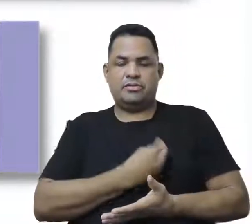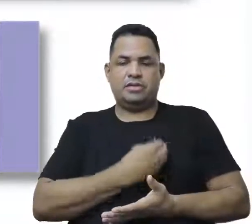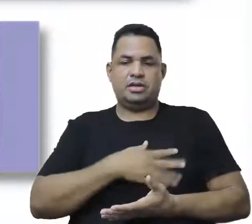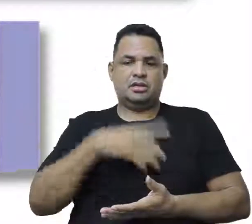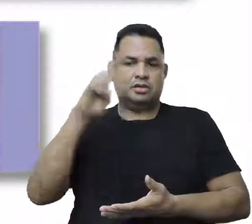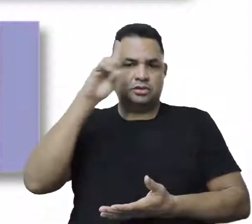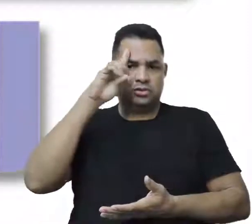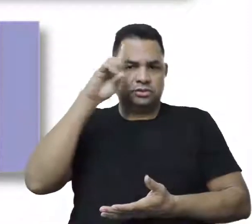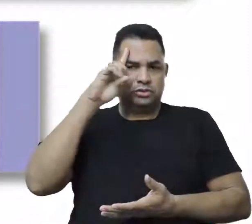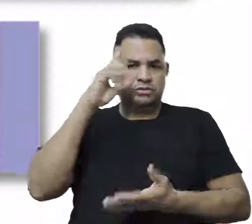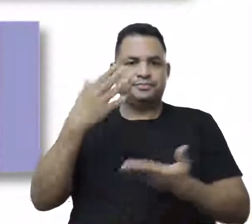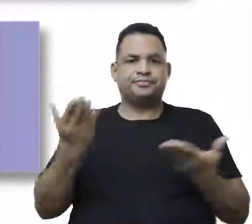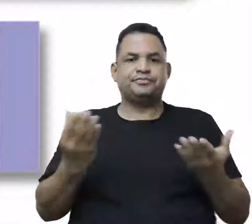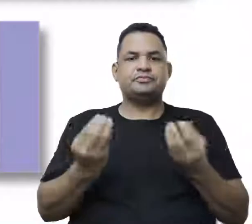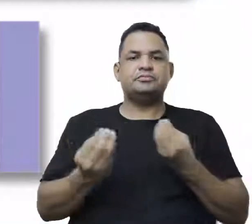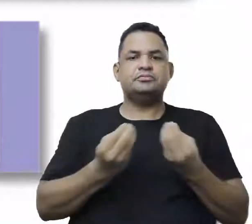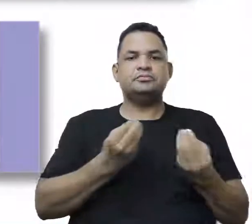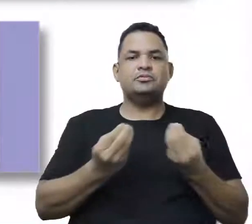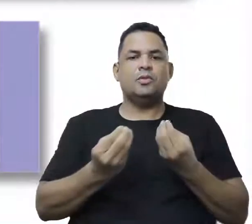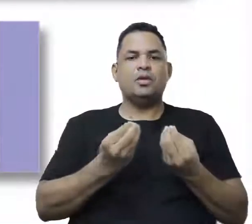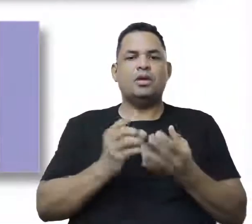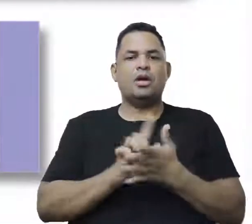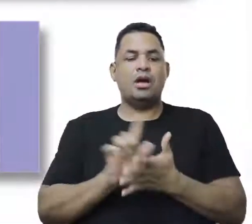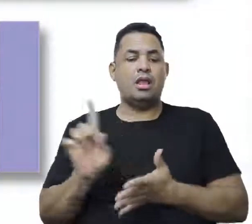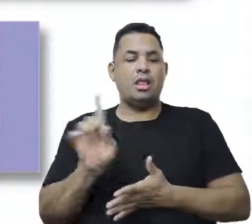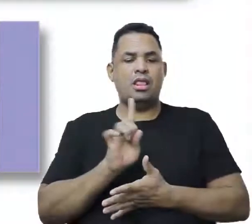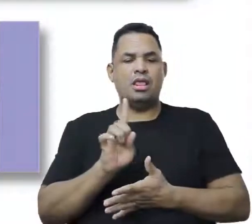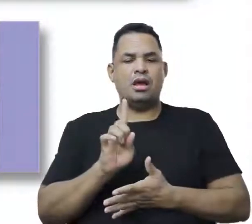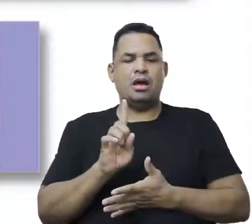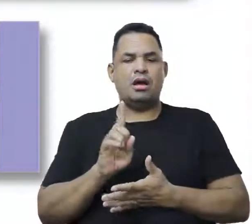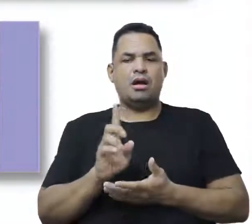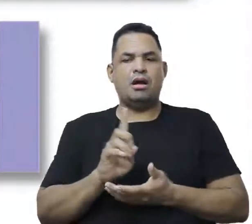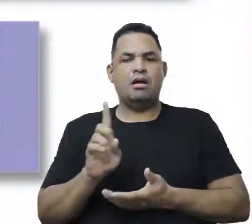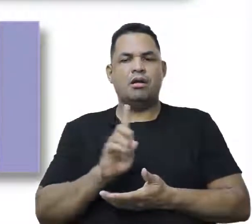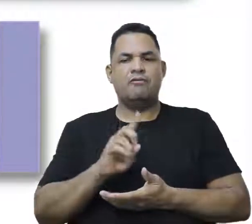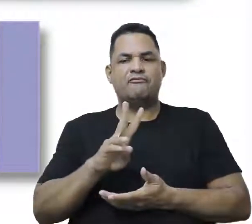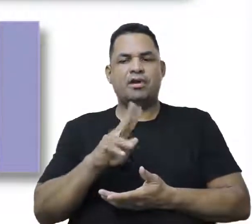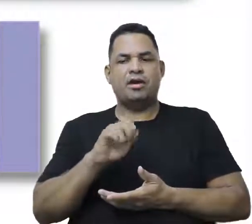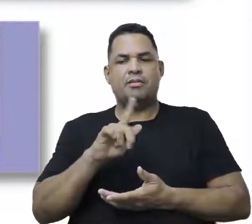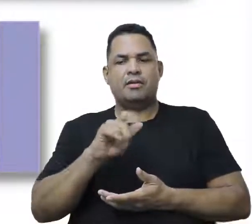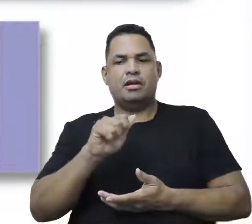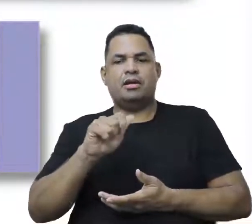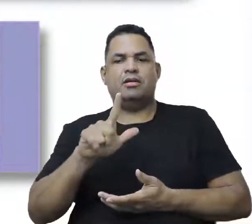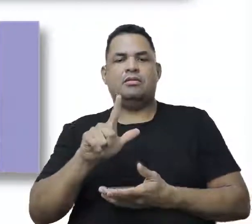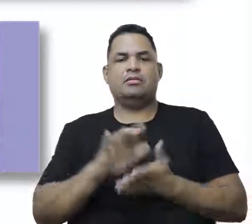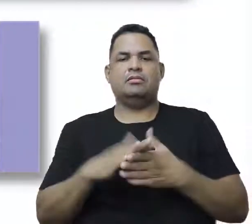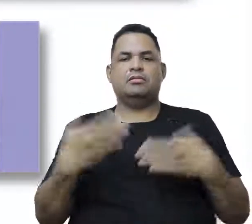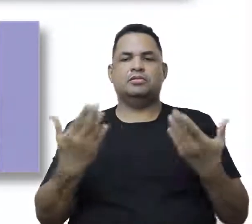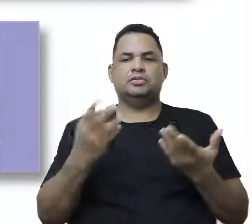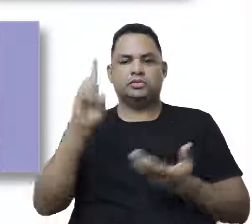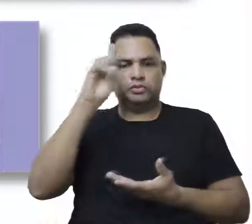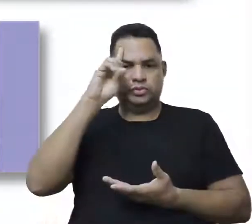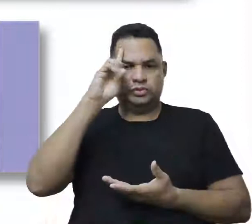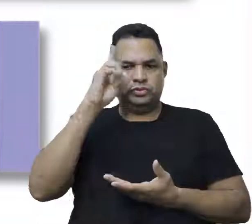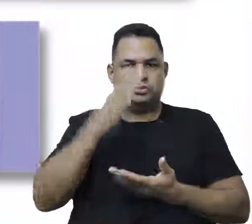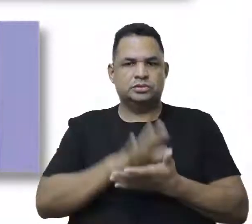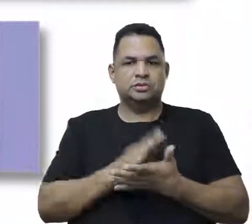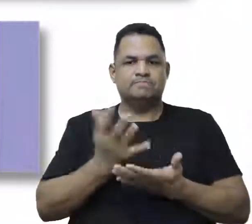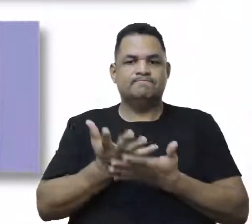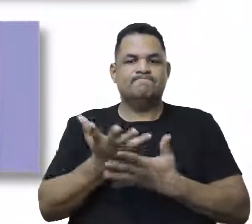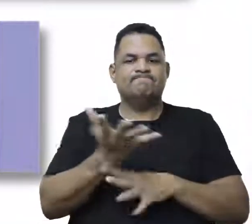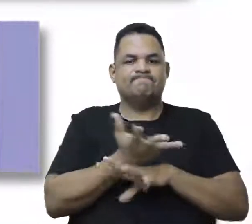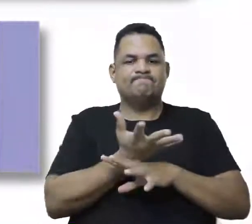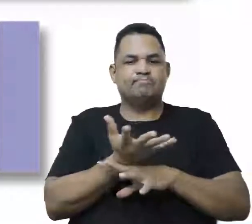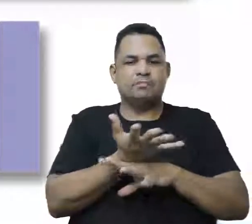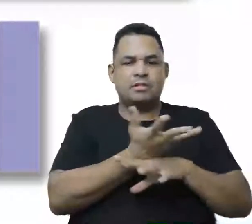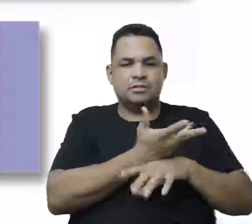que interessante. Então, comunicação não verbal vai lembrar muito aqui da língua portuguesa, né? Então, muito interdisciplinar também